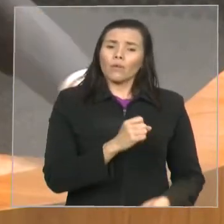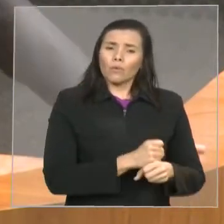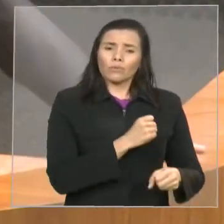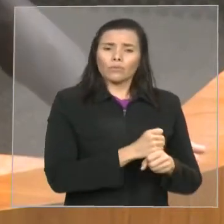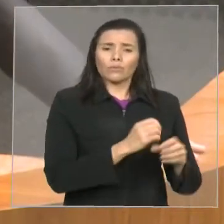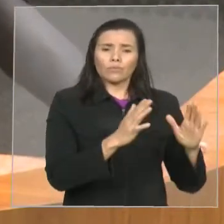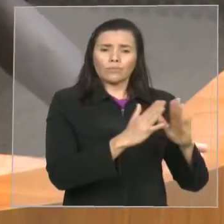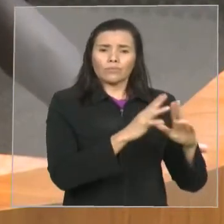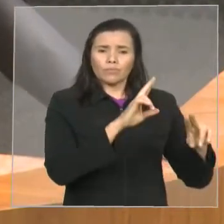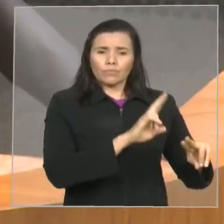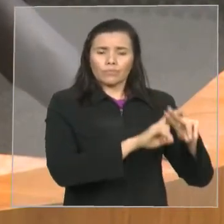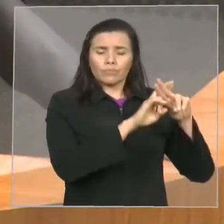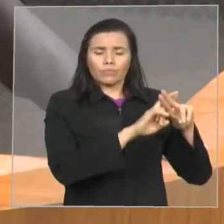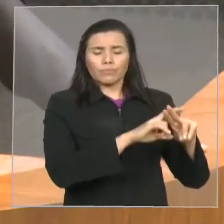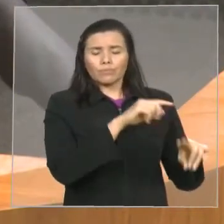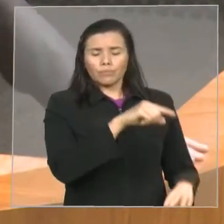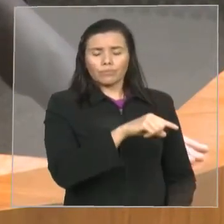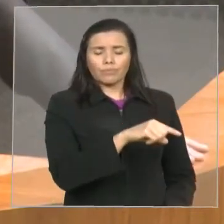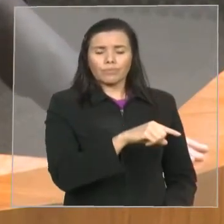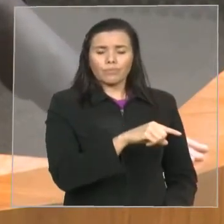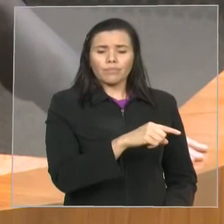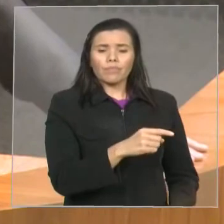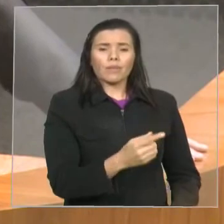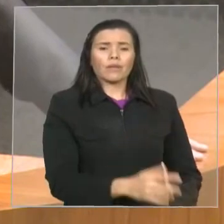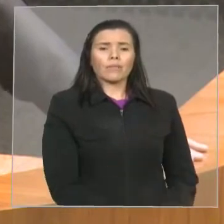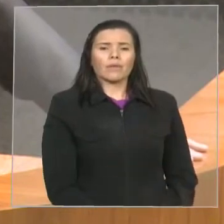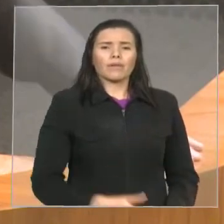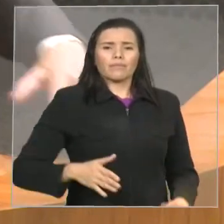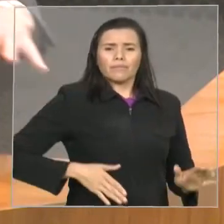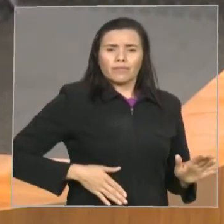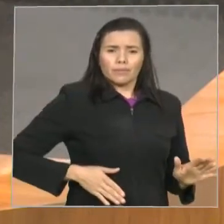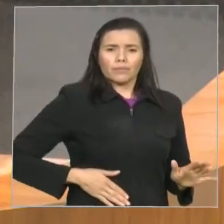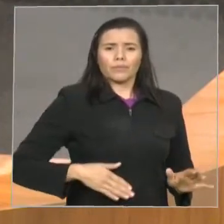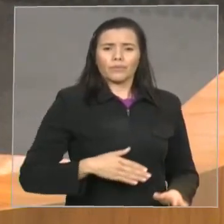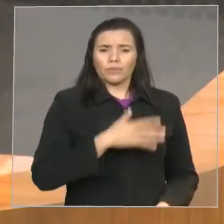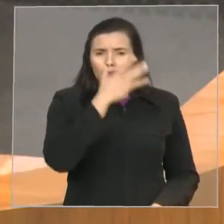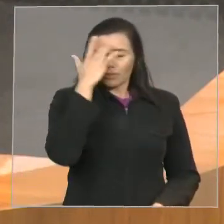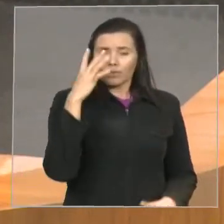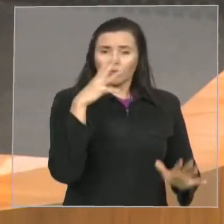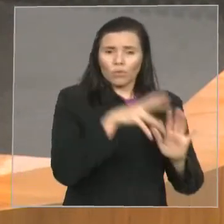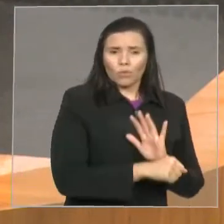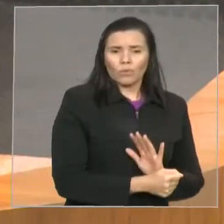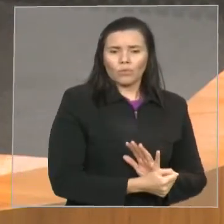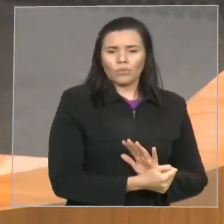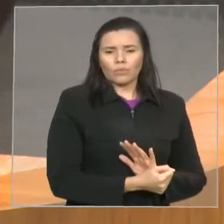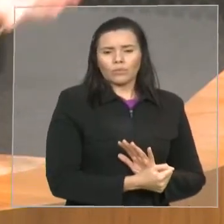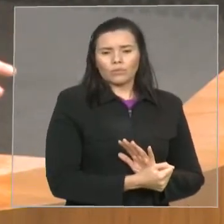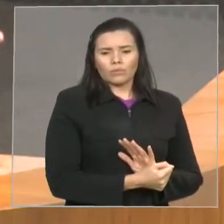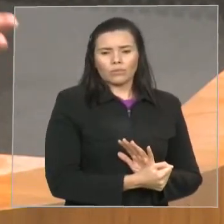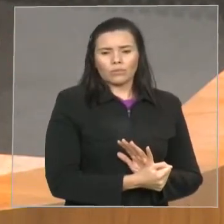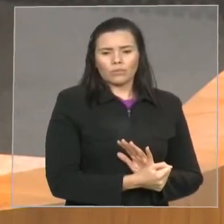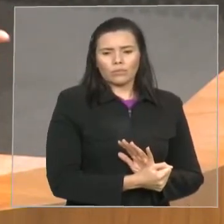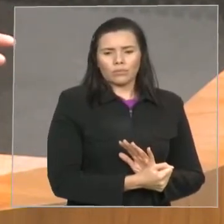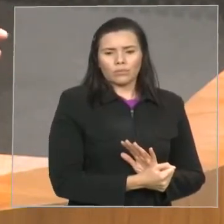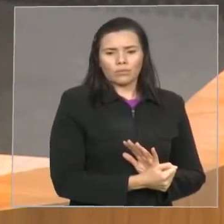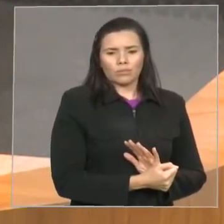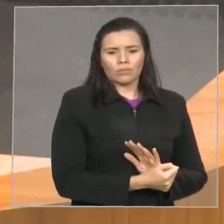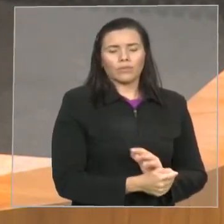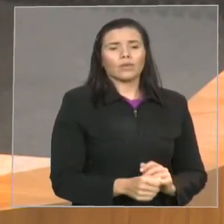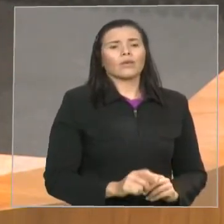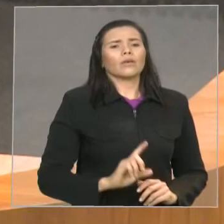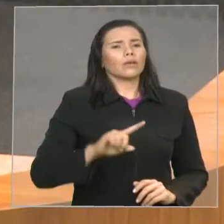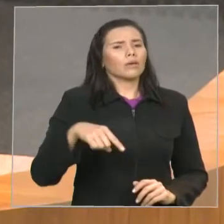medidas temporárias ali, prisões. Então, ali foi feito ali um presídio ali de segurança